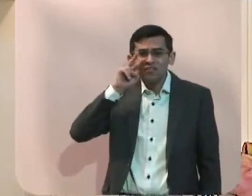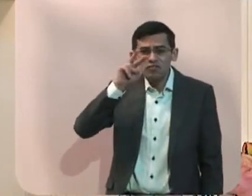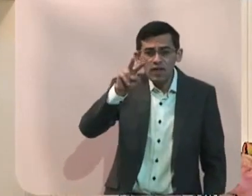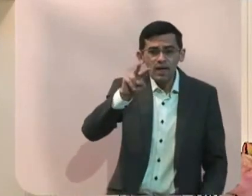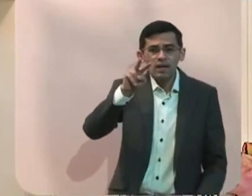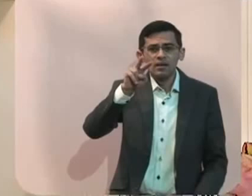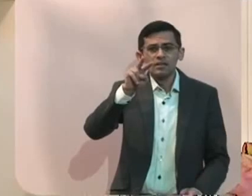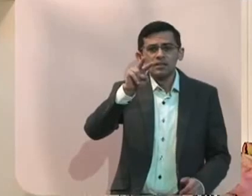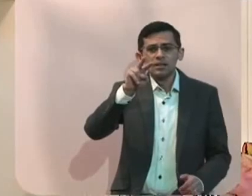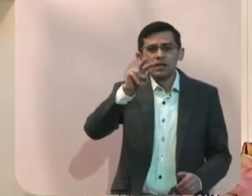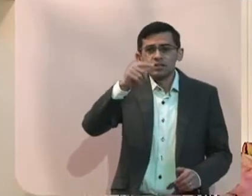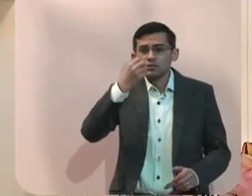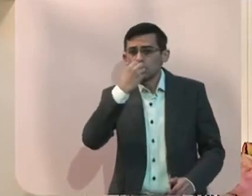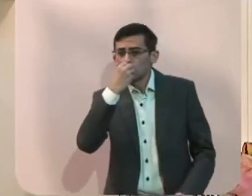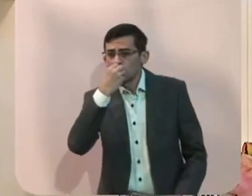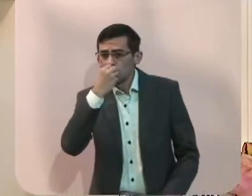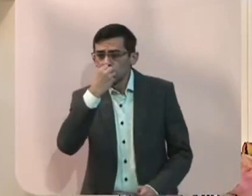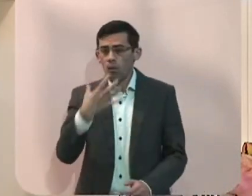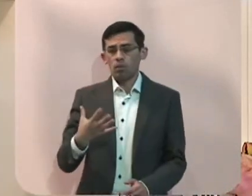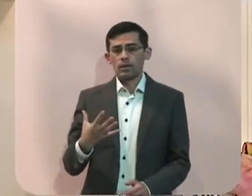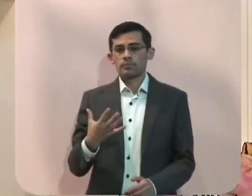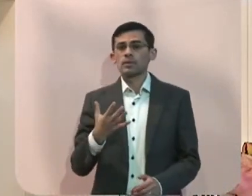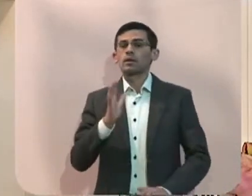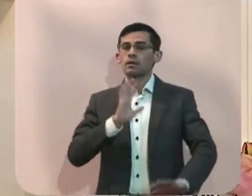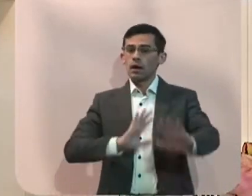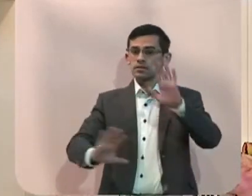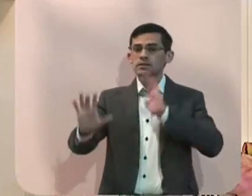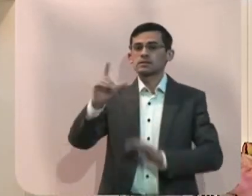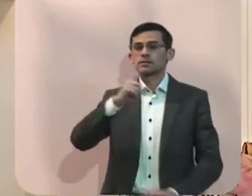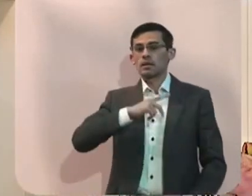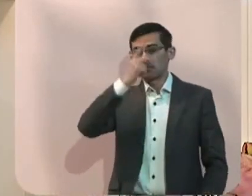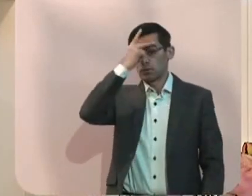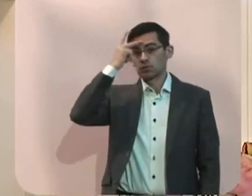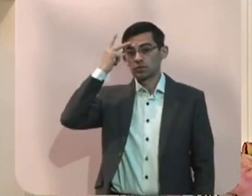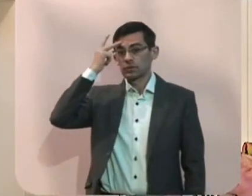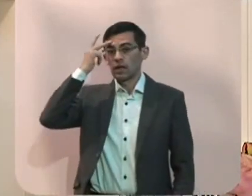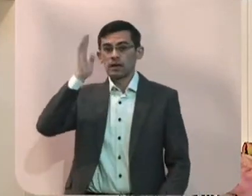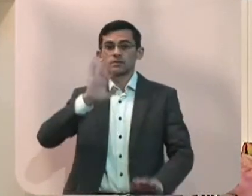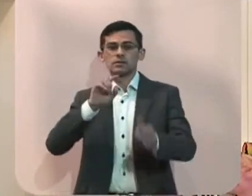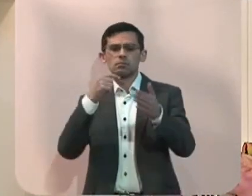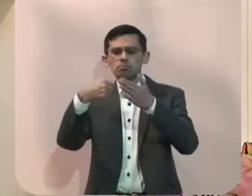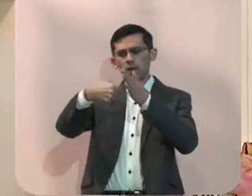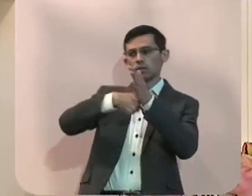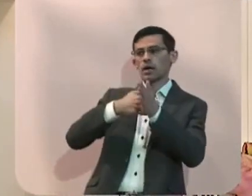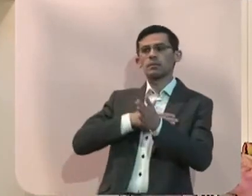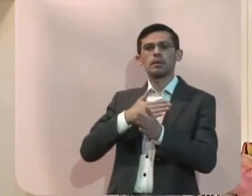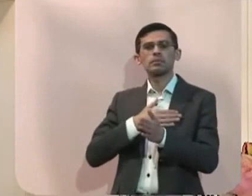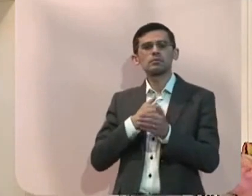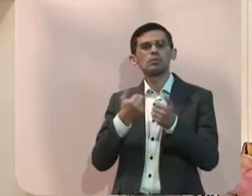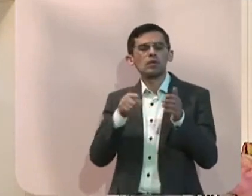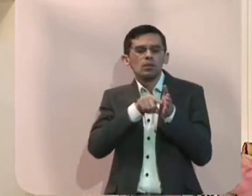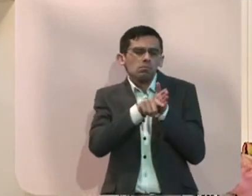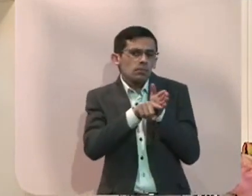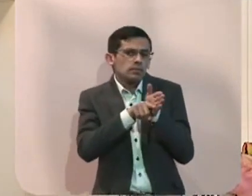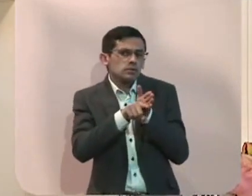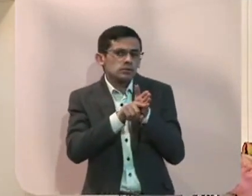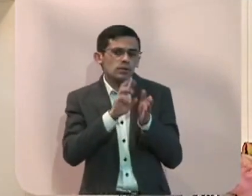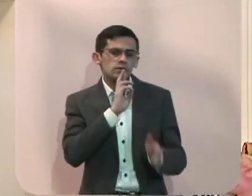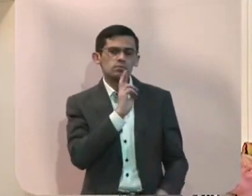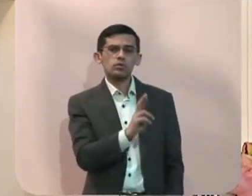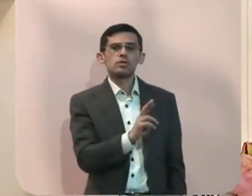os problemas, né? Algumas pessoas me perguntaram, há 2 semanas atrás, uma pesquisa que eu